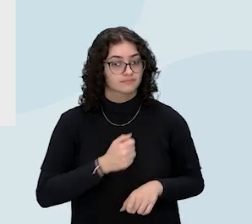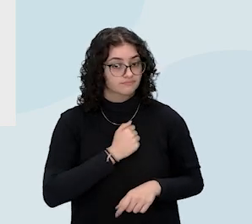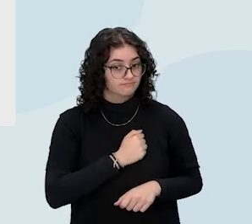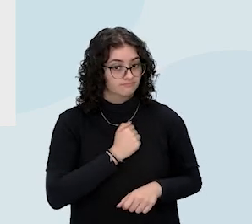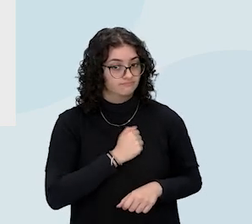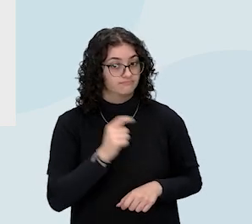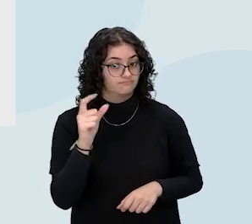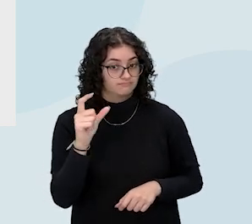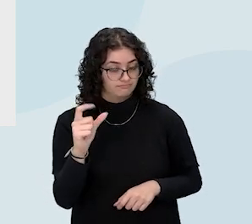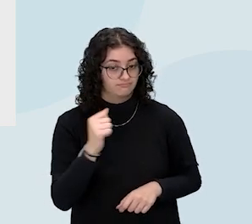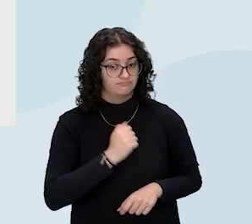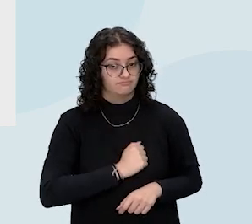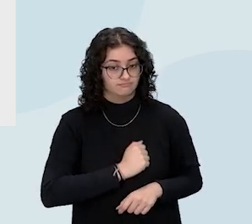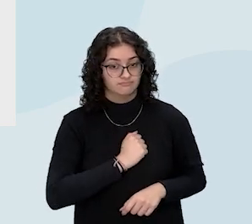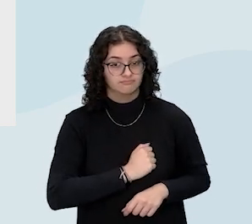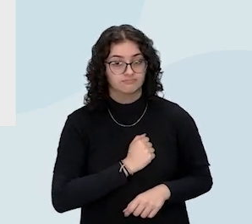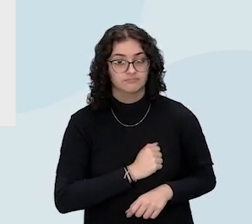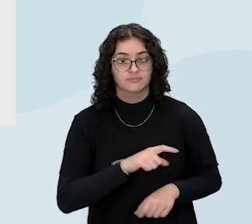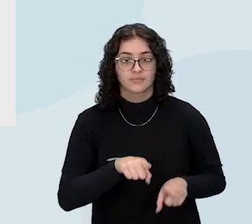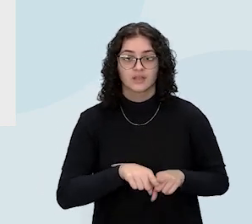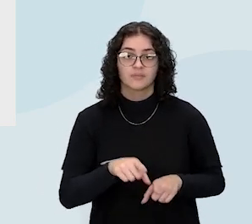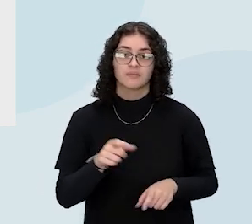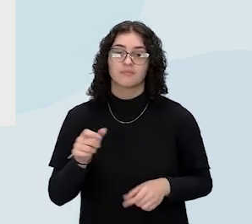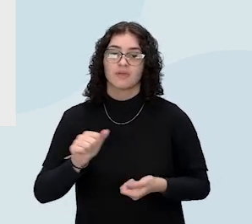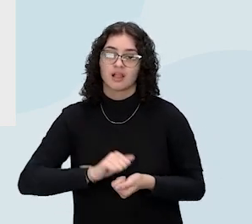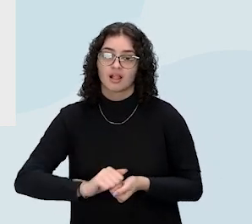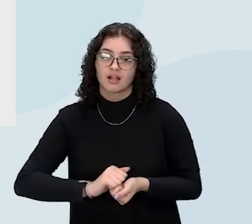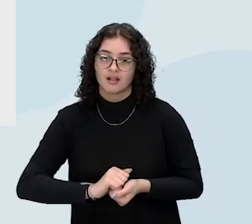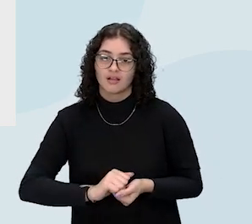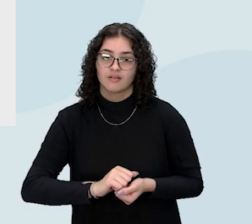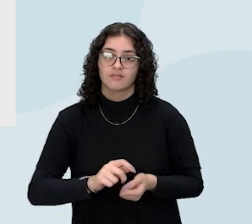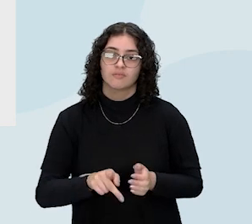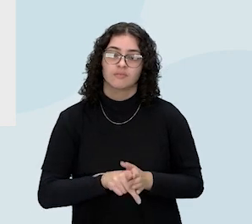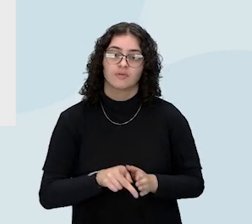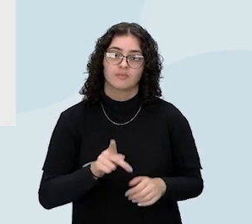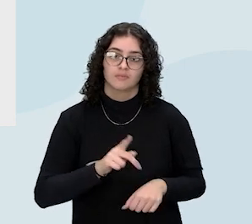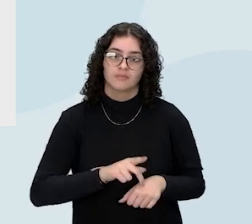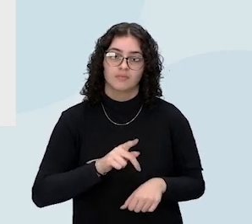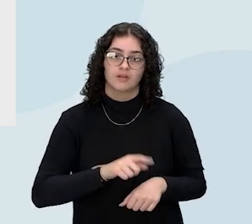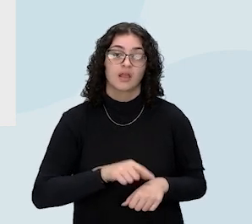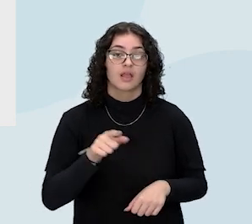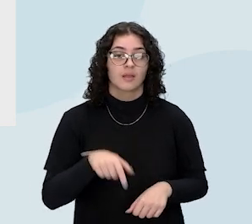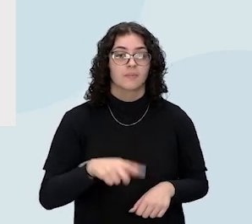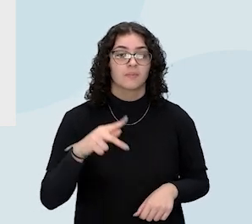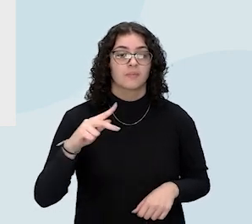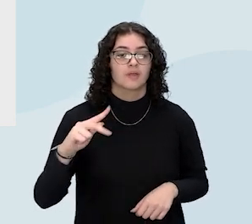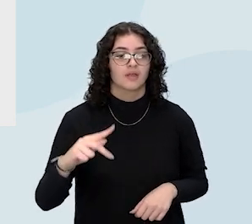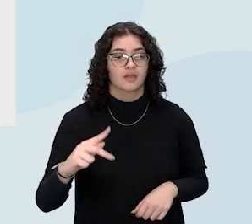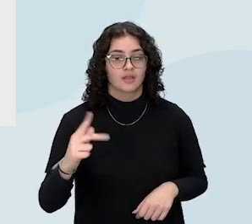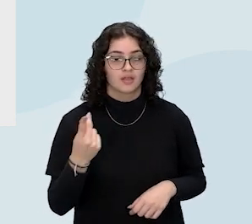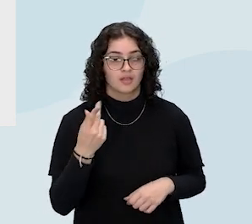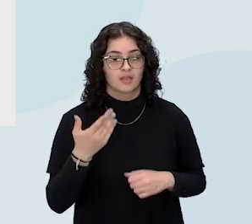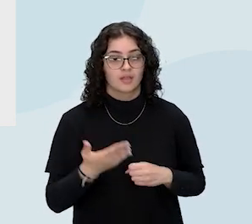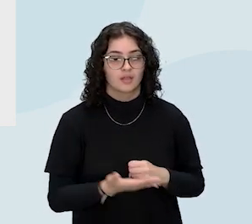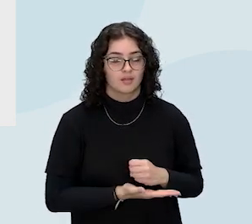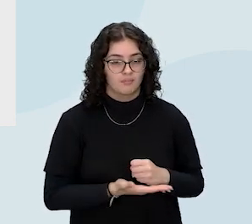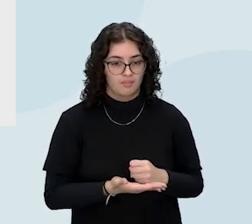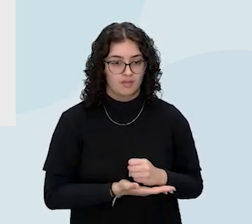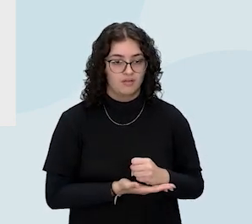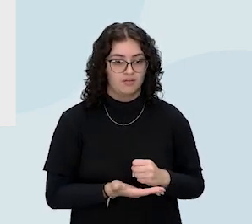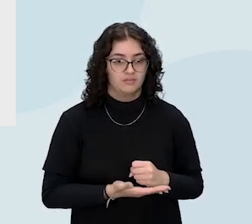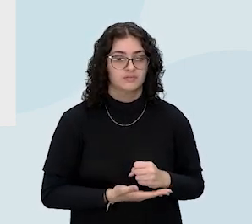Sabonetes, tá certo? Aquele sabão em pedra que a gente utiliza, ele tem um pH básico, tá certo? Um pH